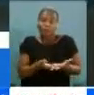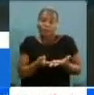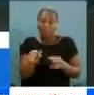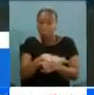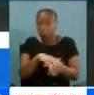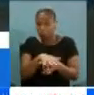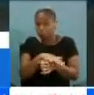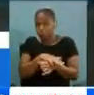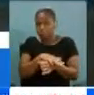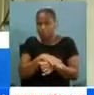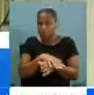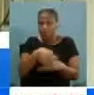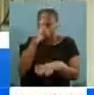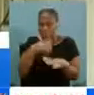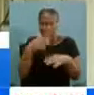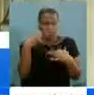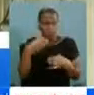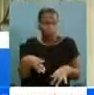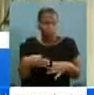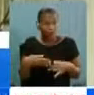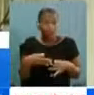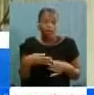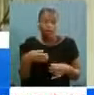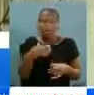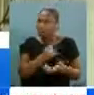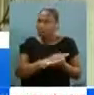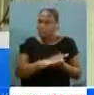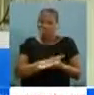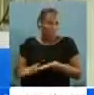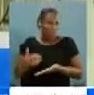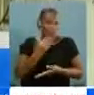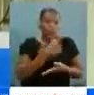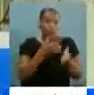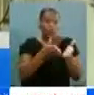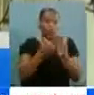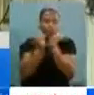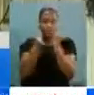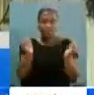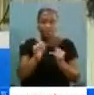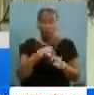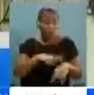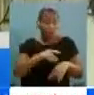a situações de catástrofe natural sem apelar à ajuda internacional no primeiro momento.